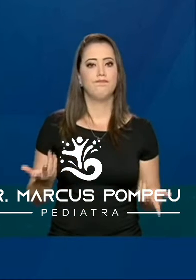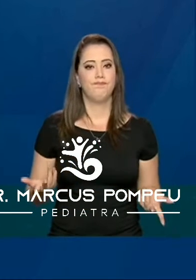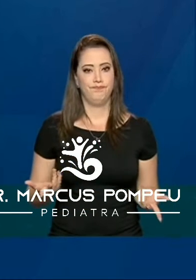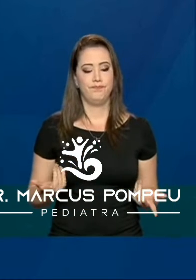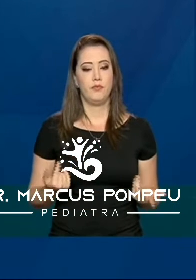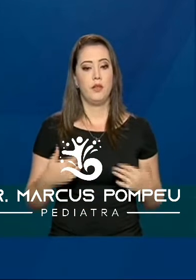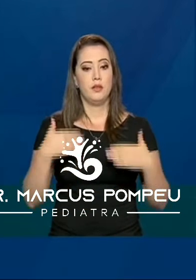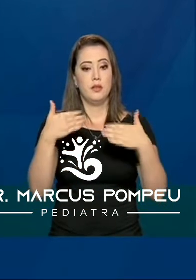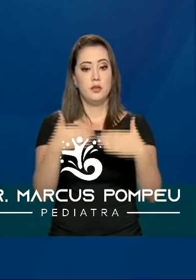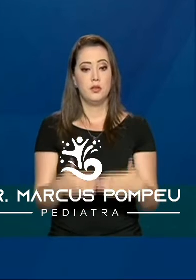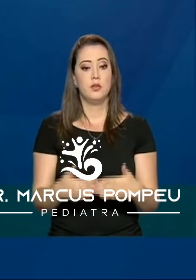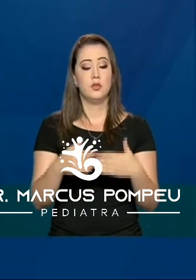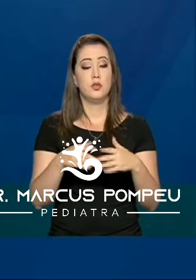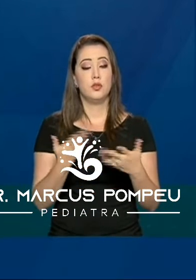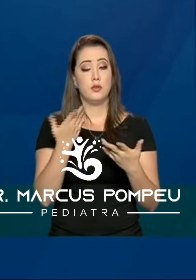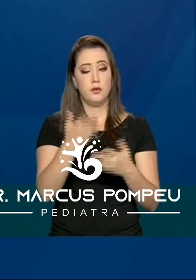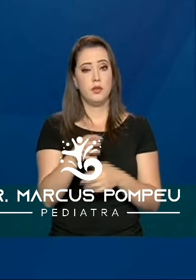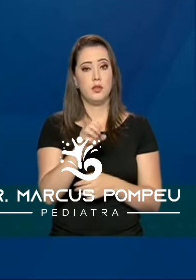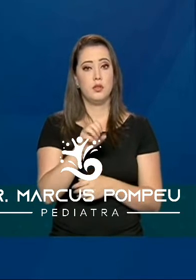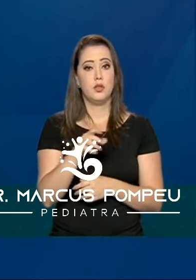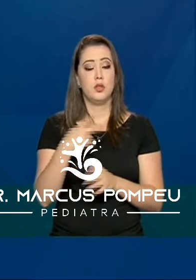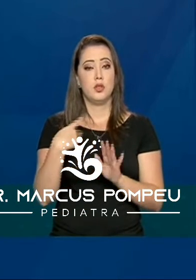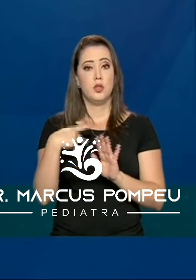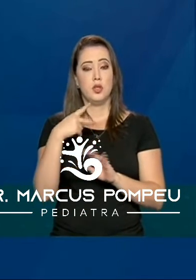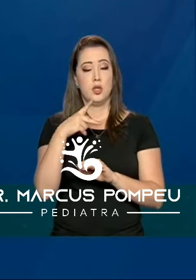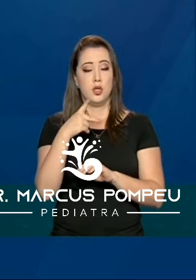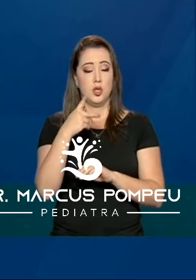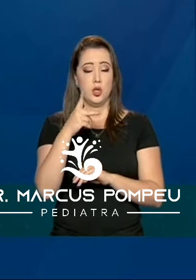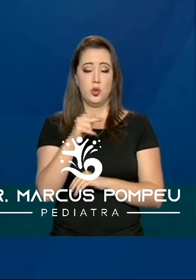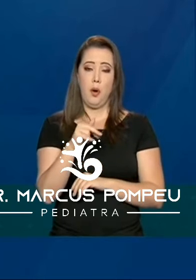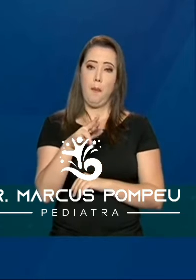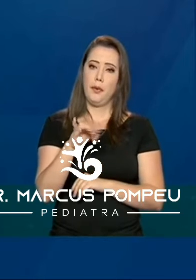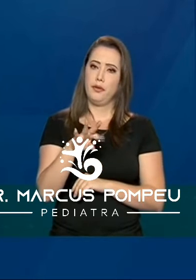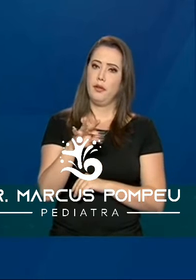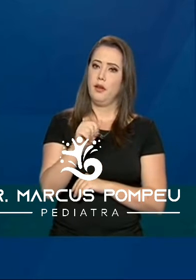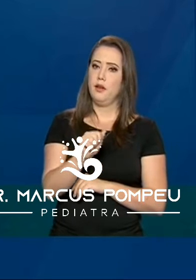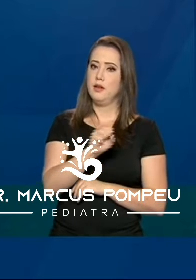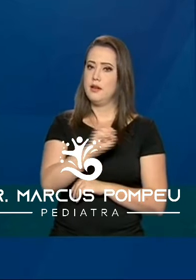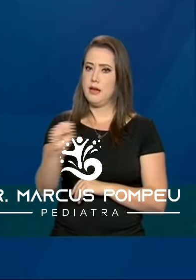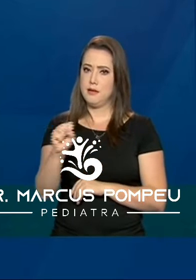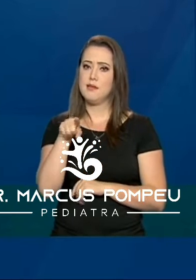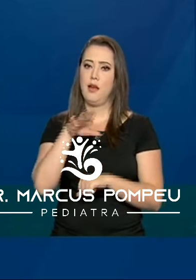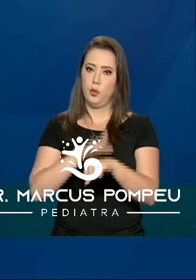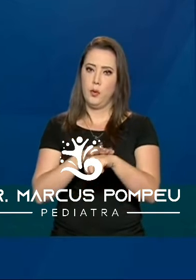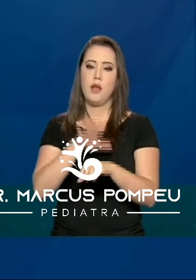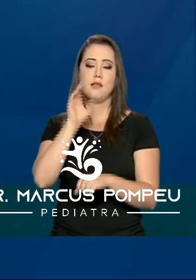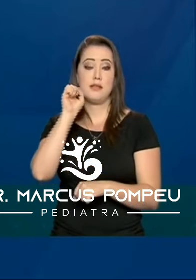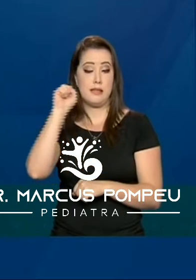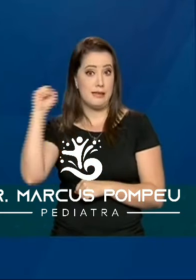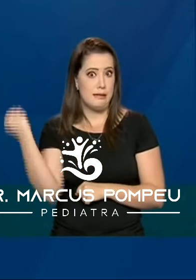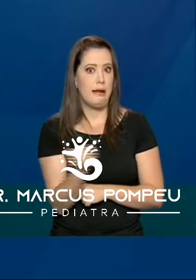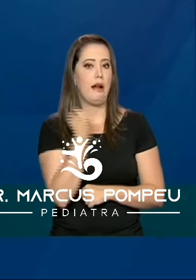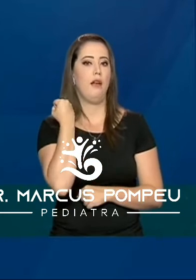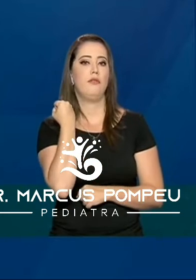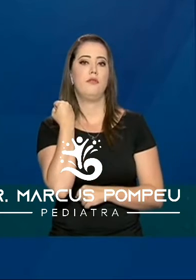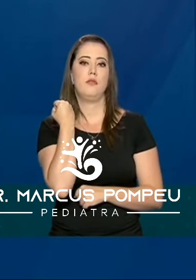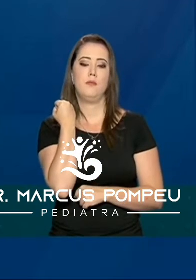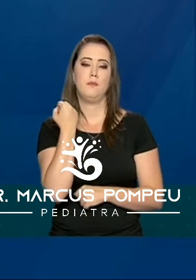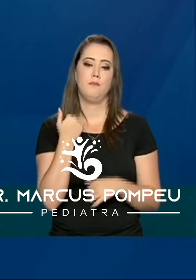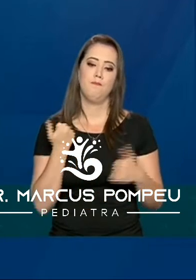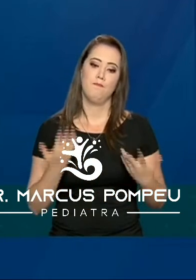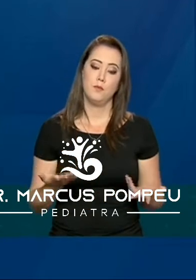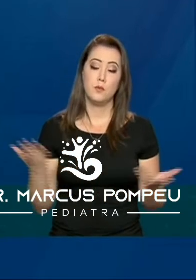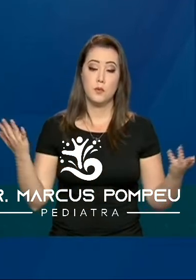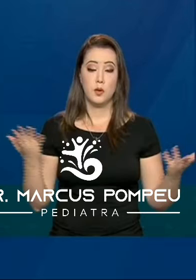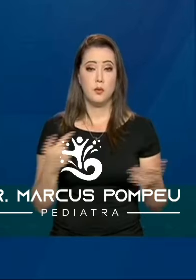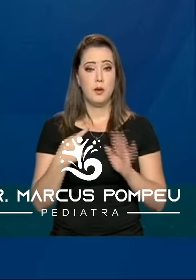plataforma tipo proteína S, essa criança vai adoecer muito sério, porque ela faz uma reação autoimune gravíssima. Então é isso aqui